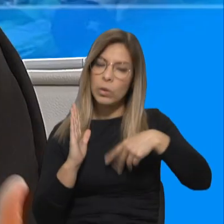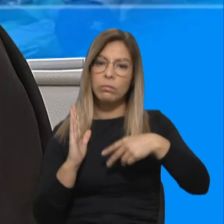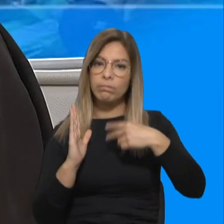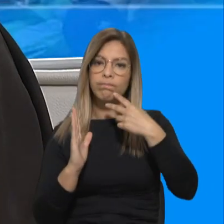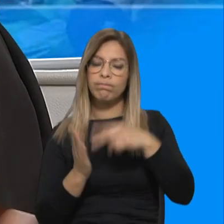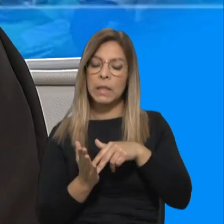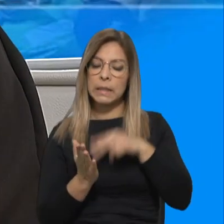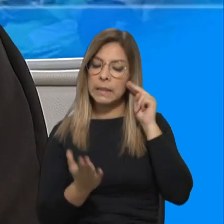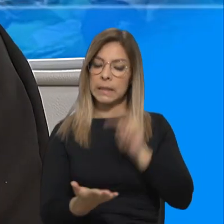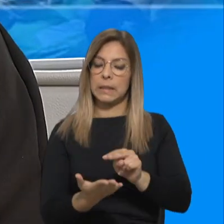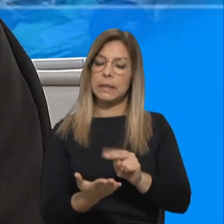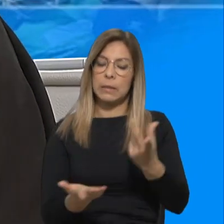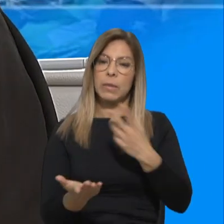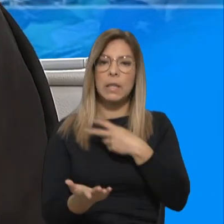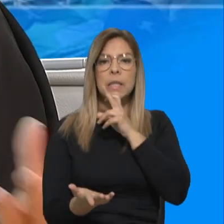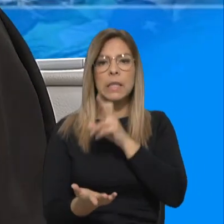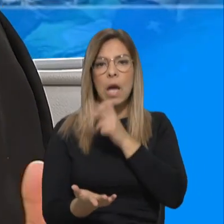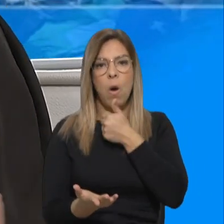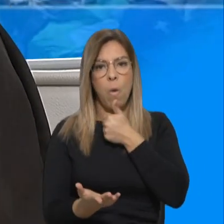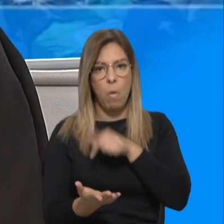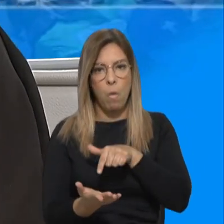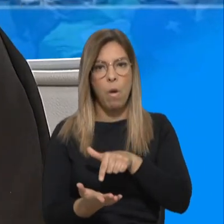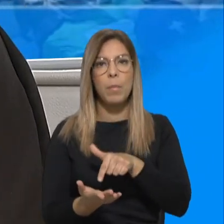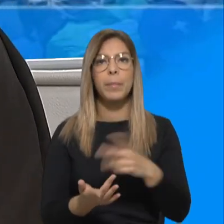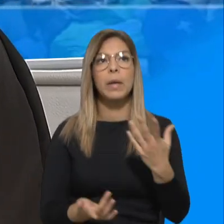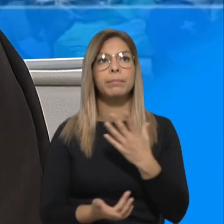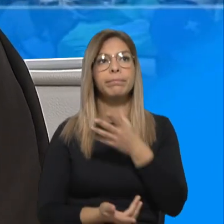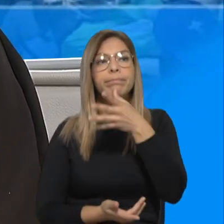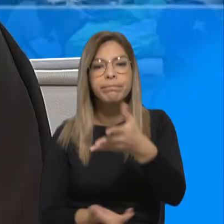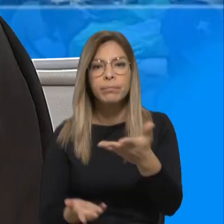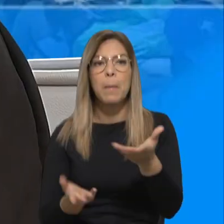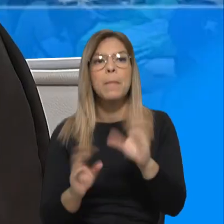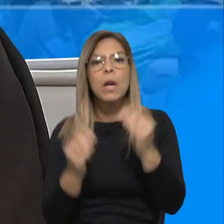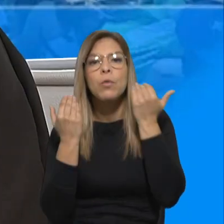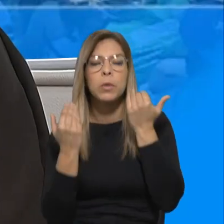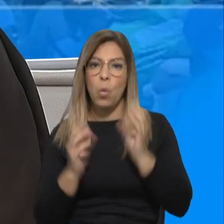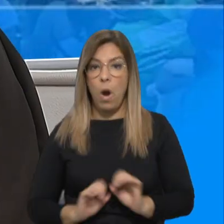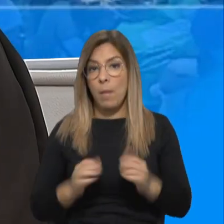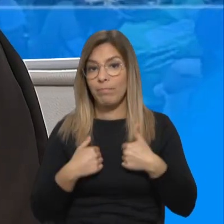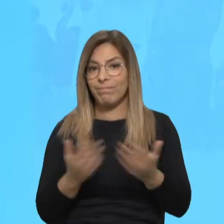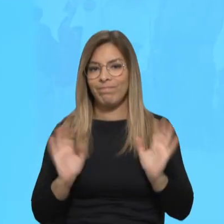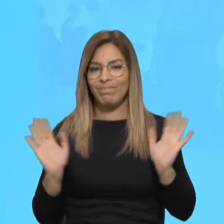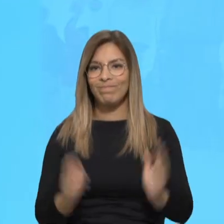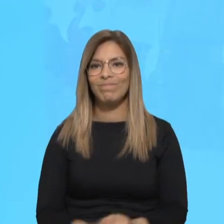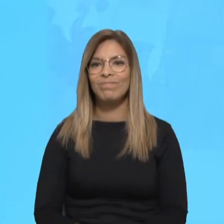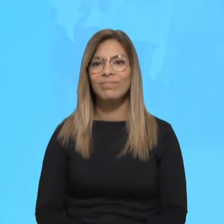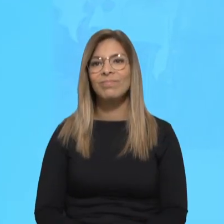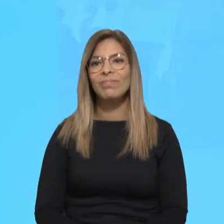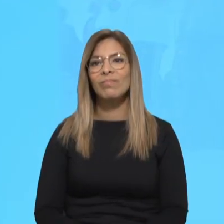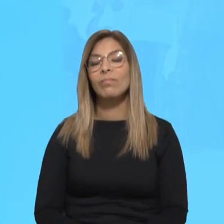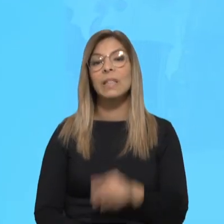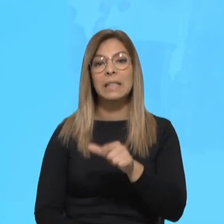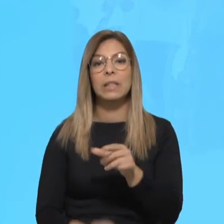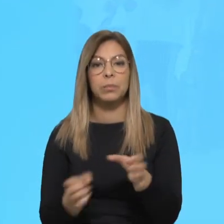tomar decisões. Portanto, é algo que neste momento é prematuro ainda avançar mais informação, porque não a tenho. Será, de facto, essa